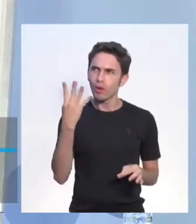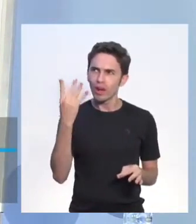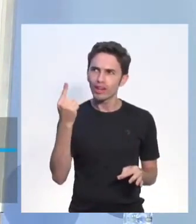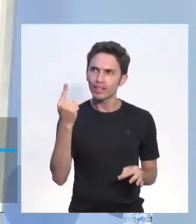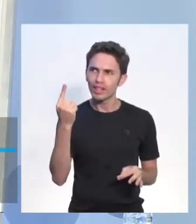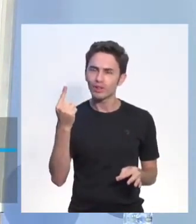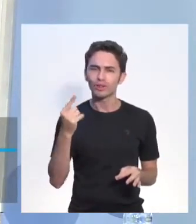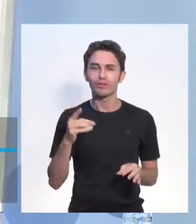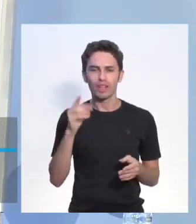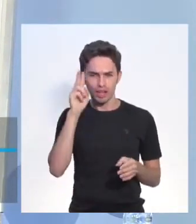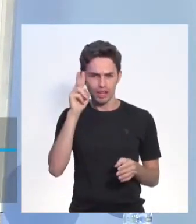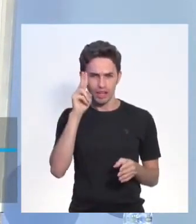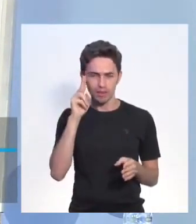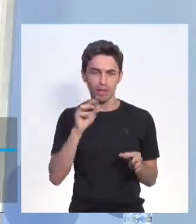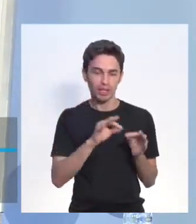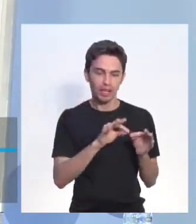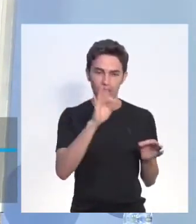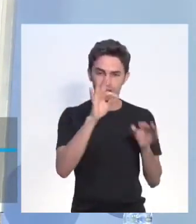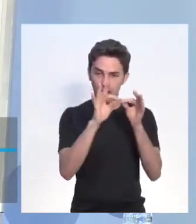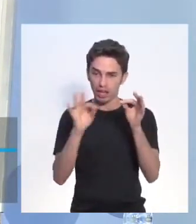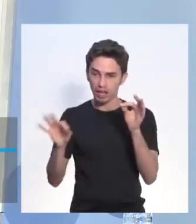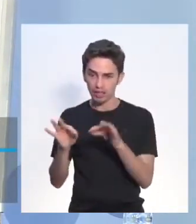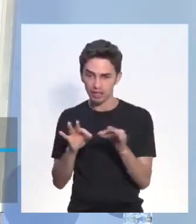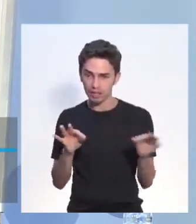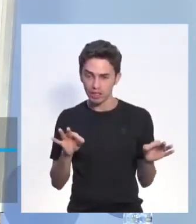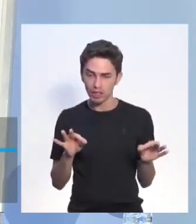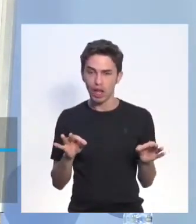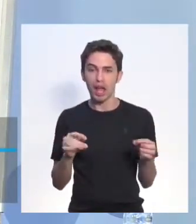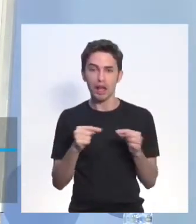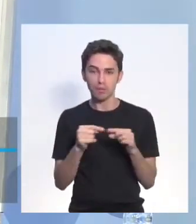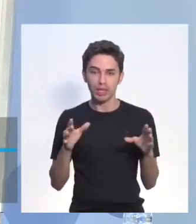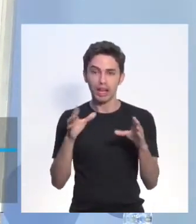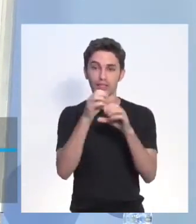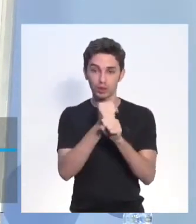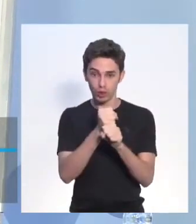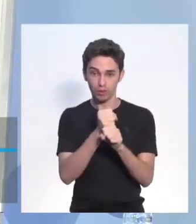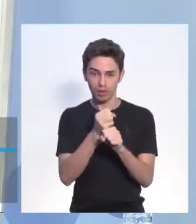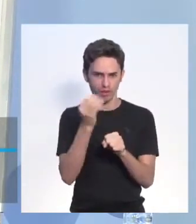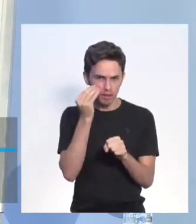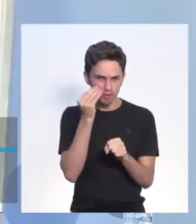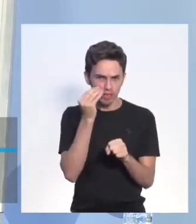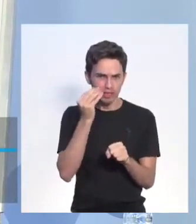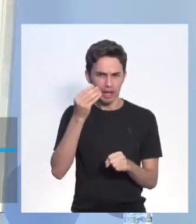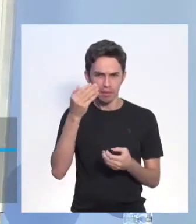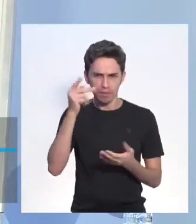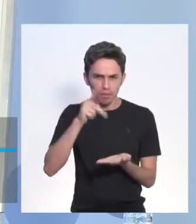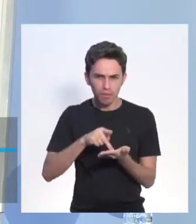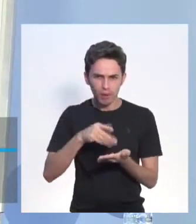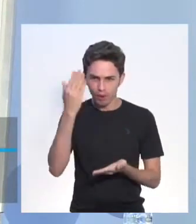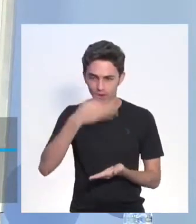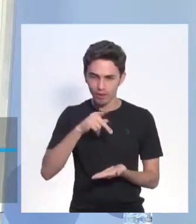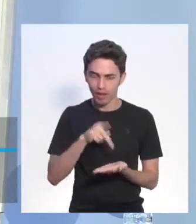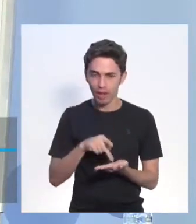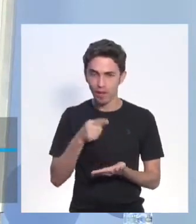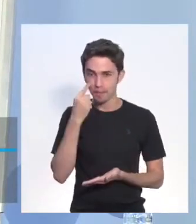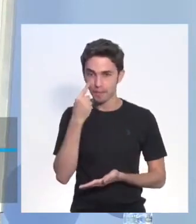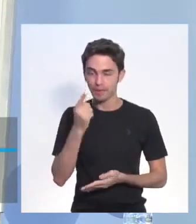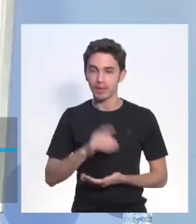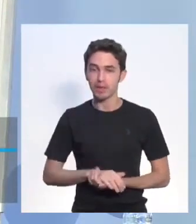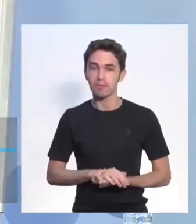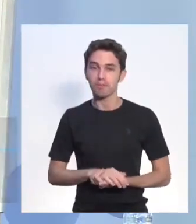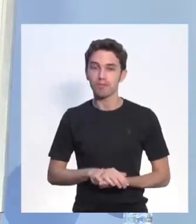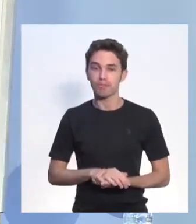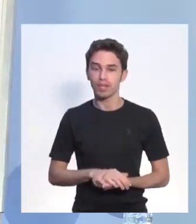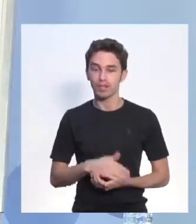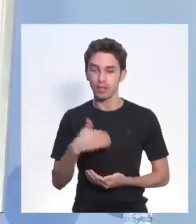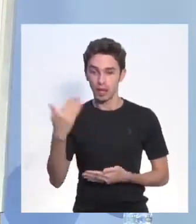falei que perímetro é a soma dos lados? A gente já não descobriu os 3 lados? Vamos somar e ver se dá 41, para ver se eu acertei, né? Vai que eu errei. Então,